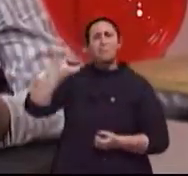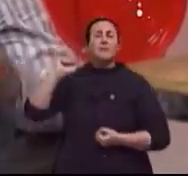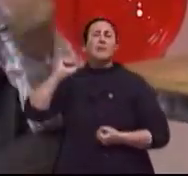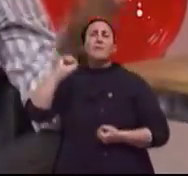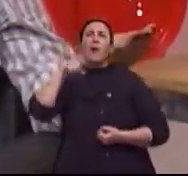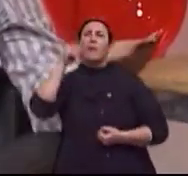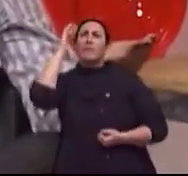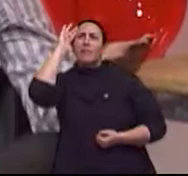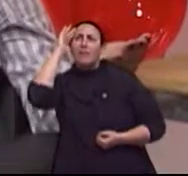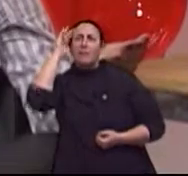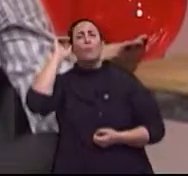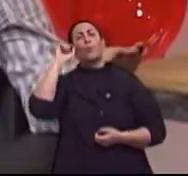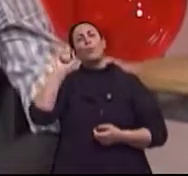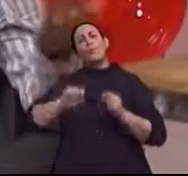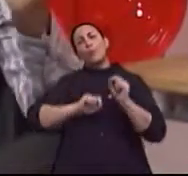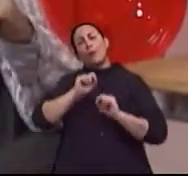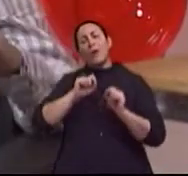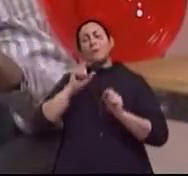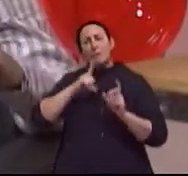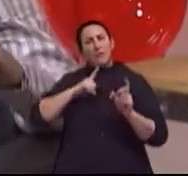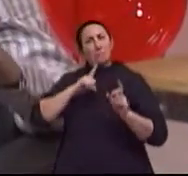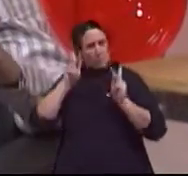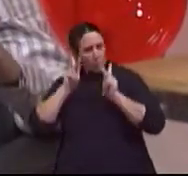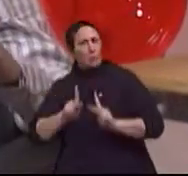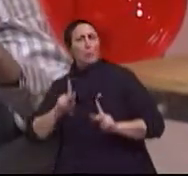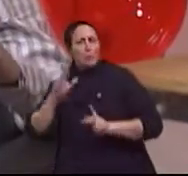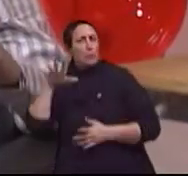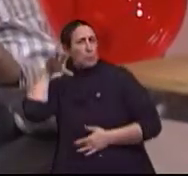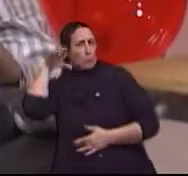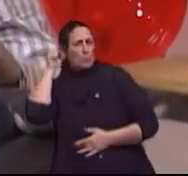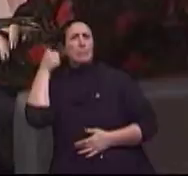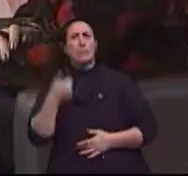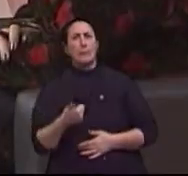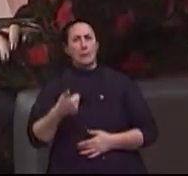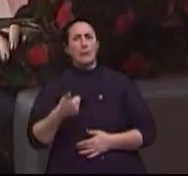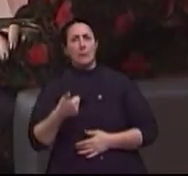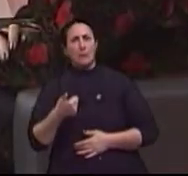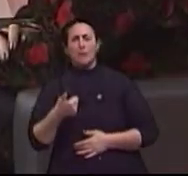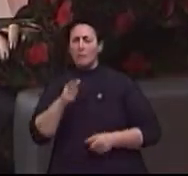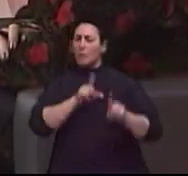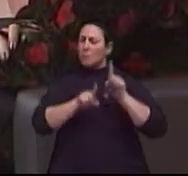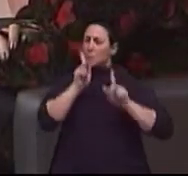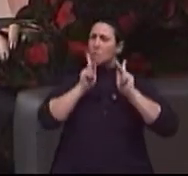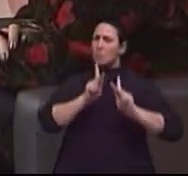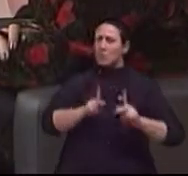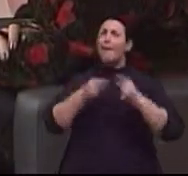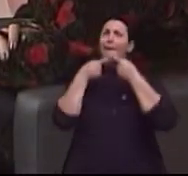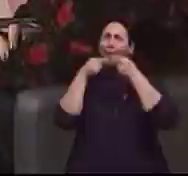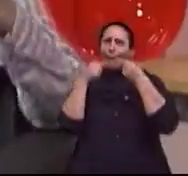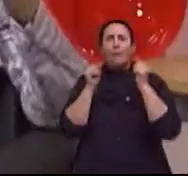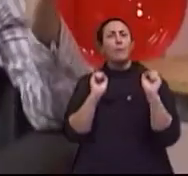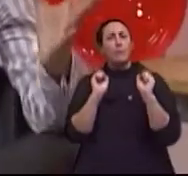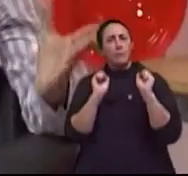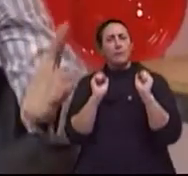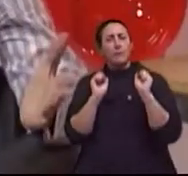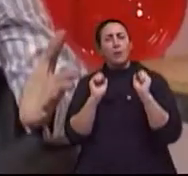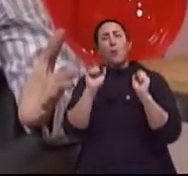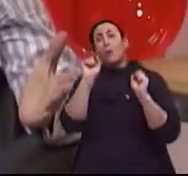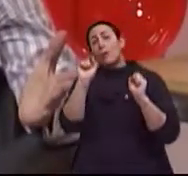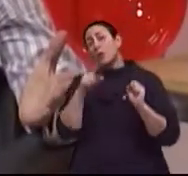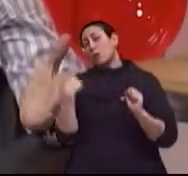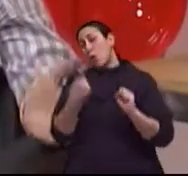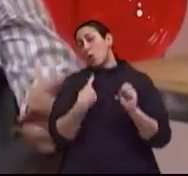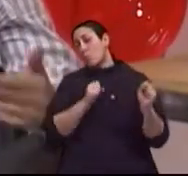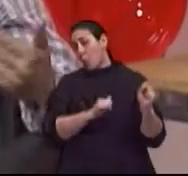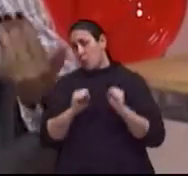ruído, né? Mesmo as pessoas que escutam bem também têm essa dificuldade. E reclamam, a gente reclama, isso é comum. Né? Então, o que a gente